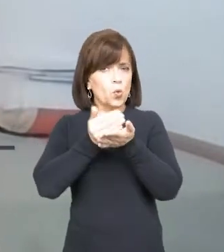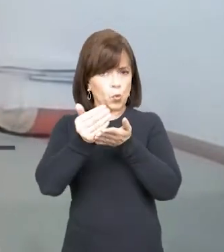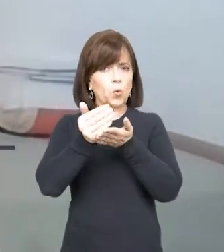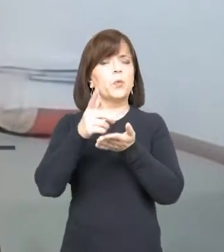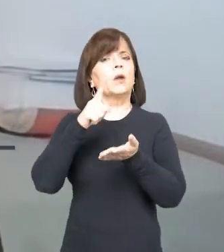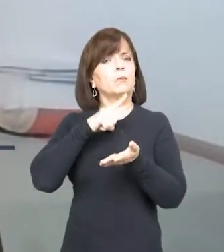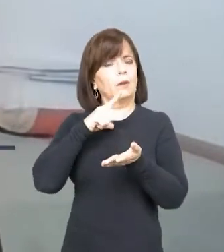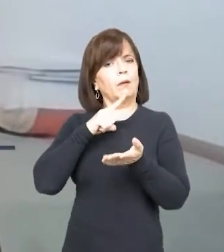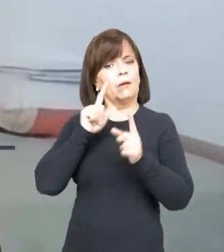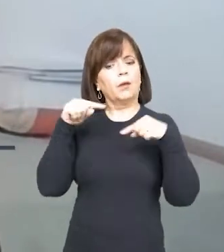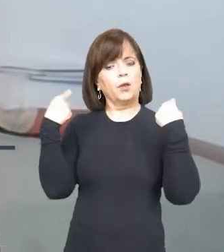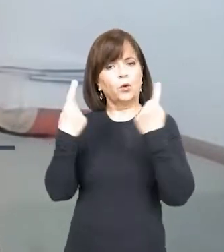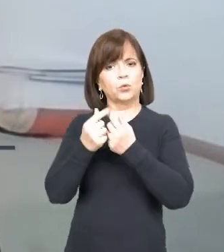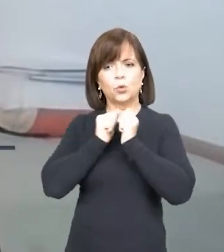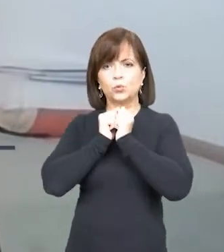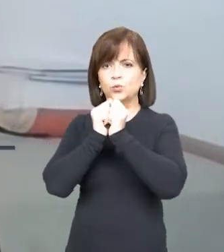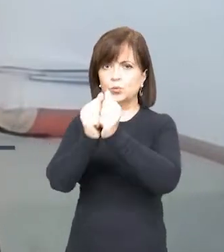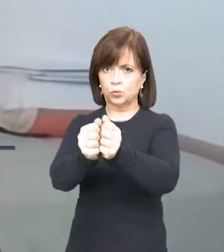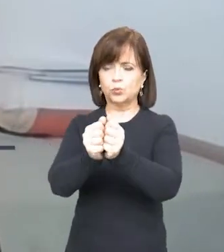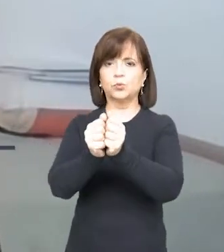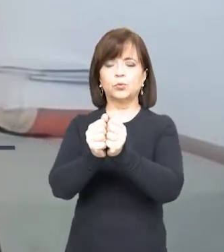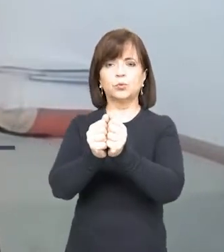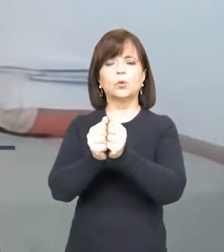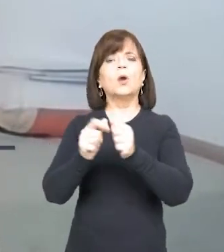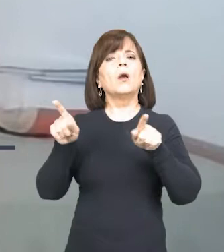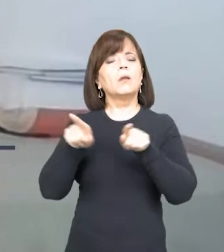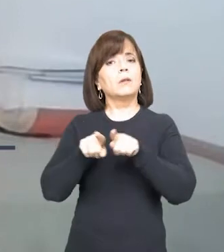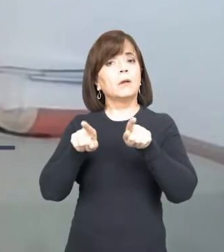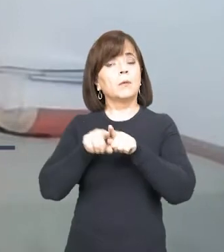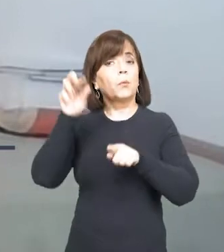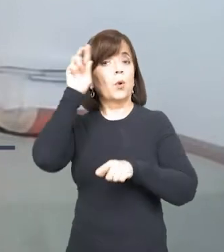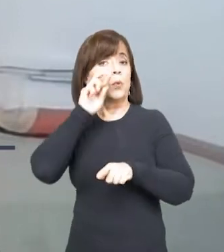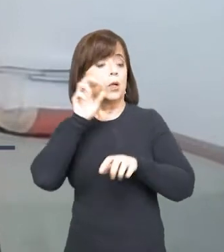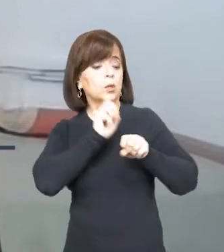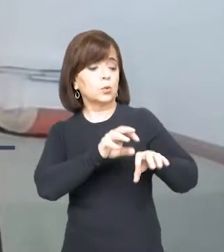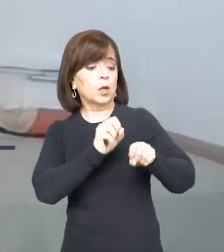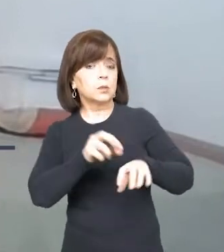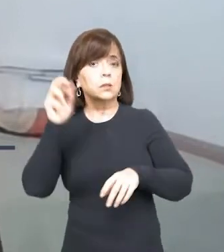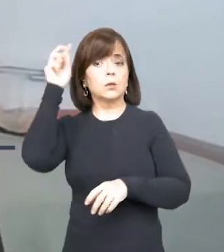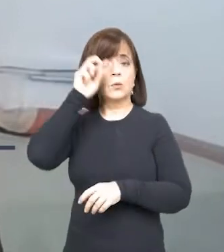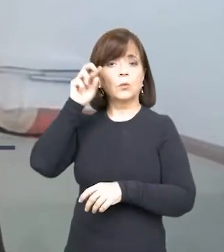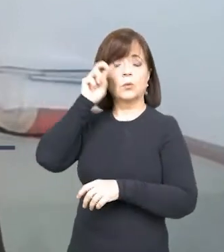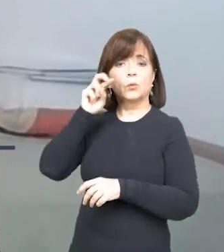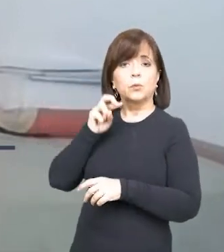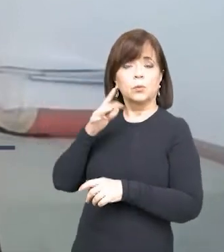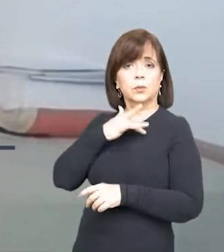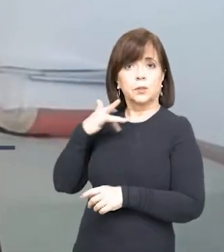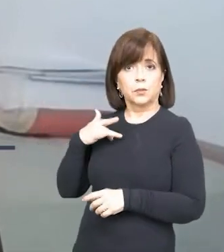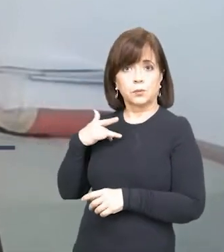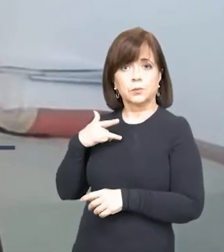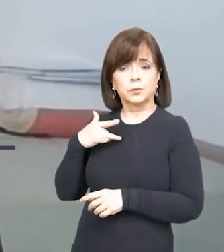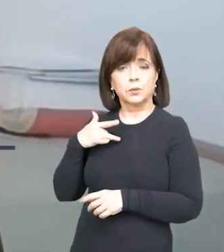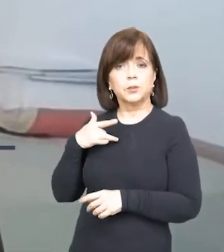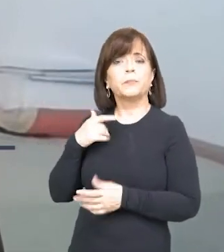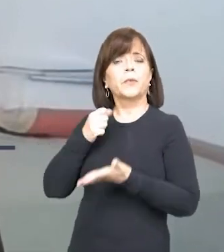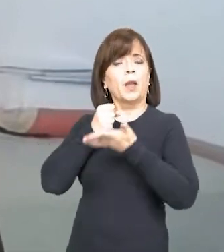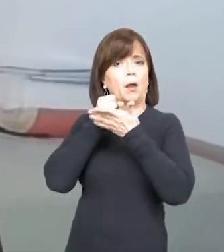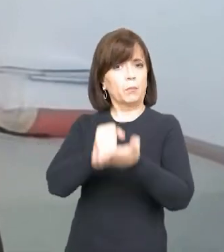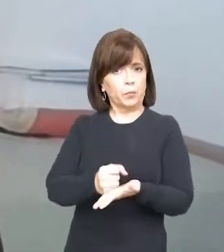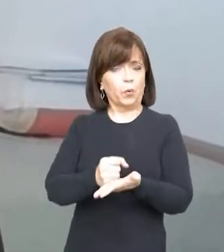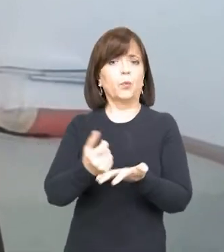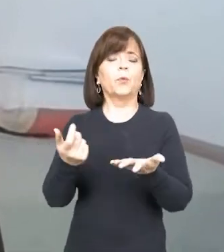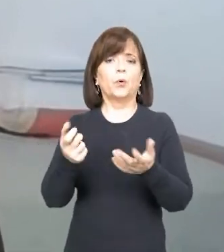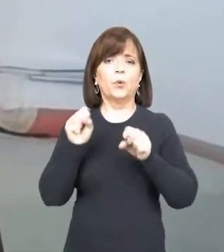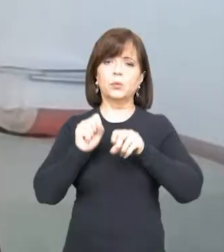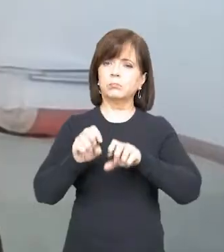reuniões conjuntas das promotorias de educação com a promotoria de saúde, os centros de apoio envolvidos, foi que não